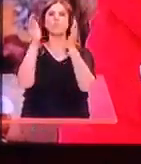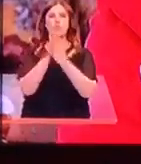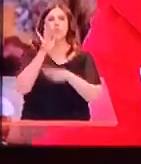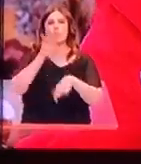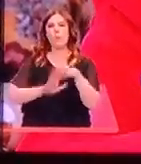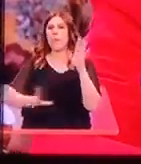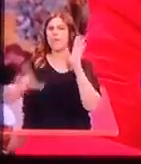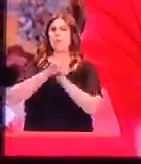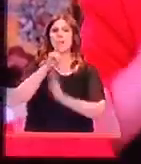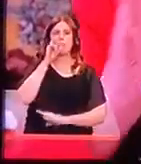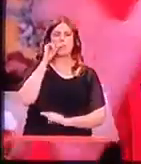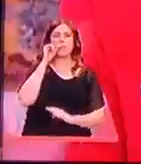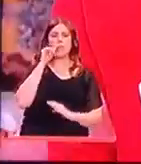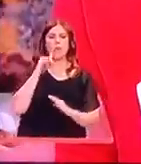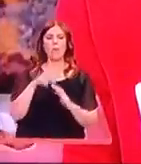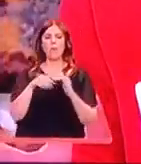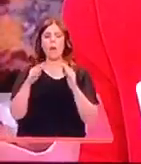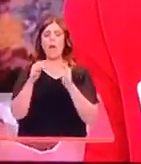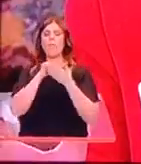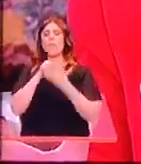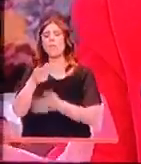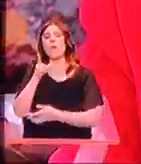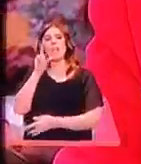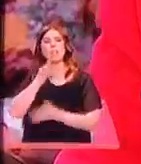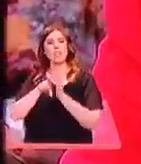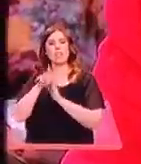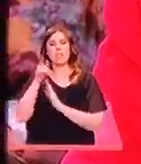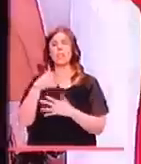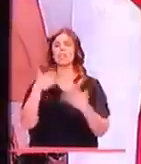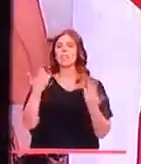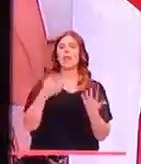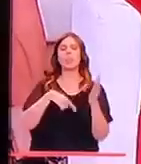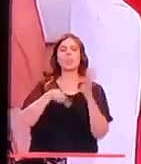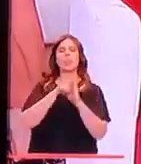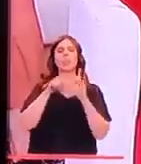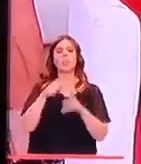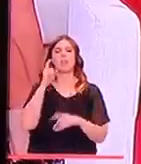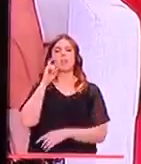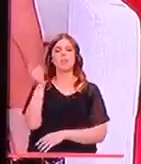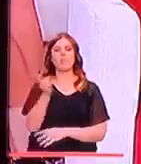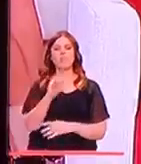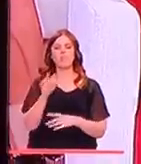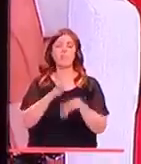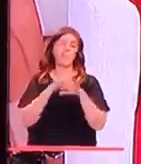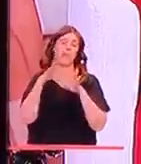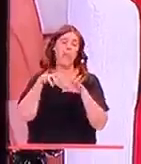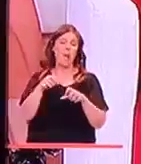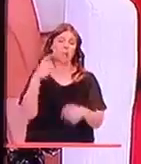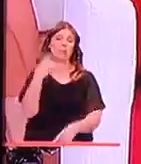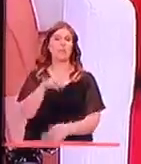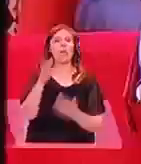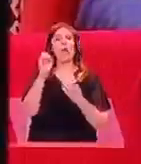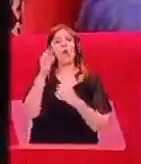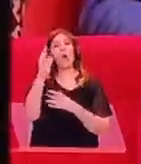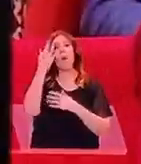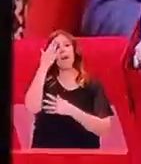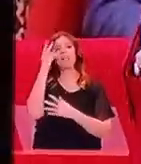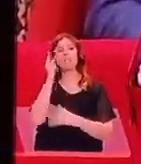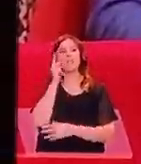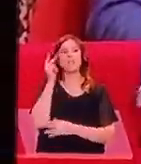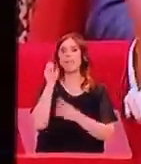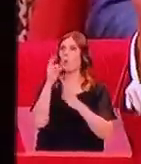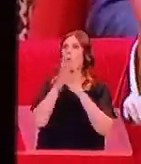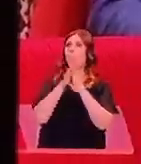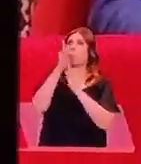a lei do homem está muito a seu favor. Mas então como é que entende esta lei que não o protegeu para ter um cancro? Ou acha que a vida, ou